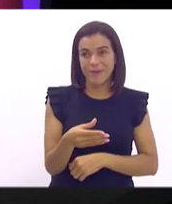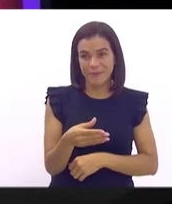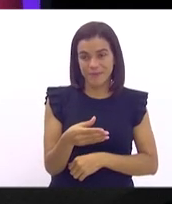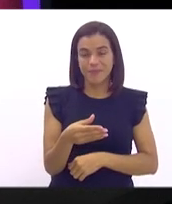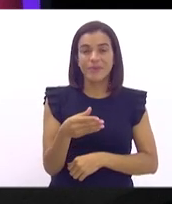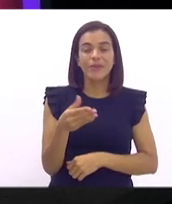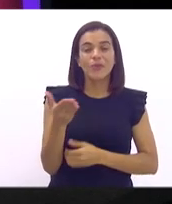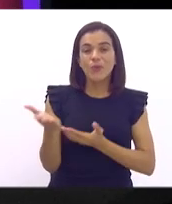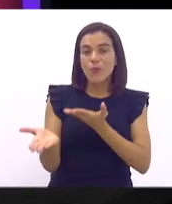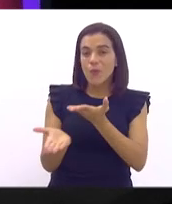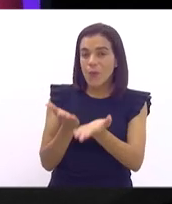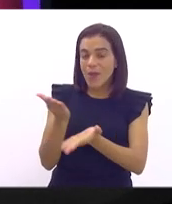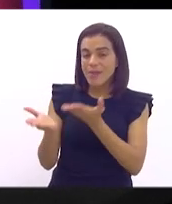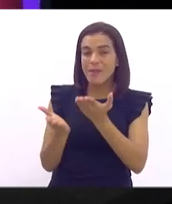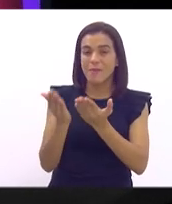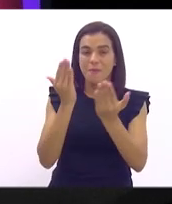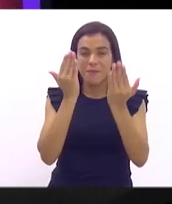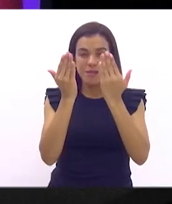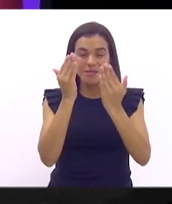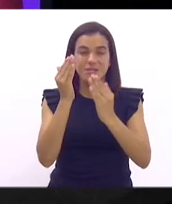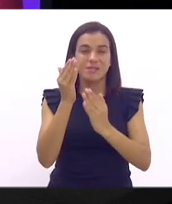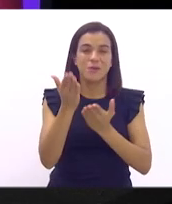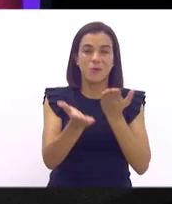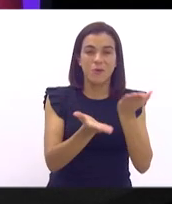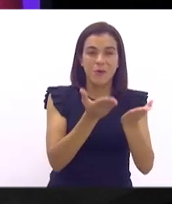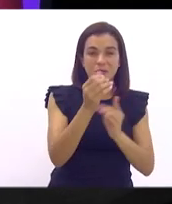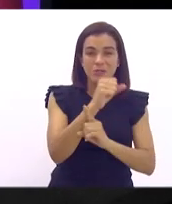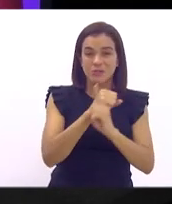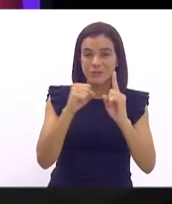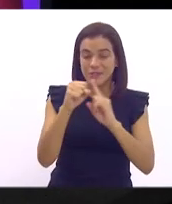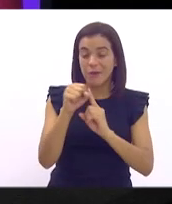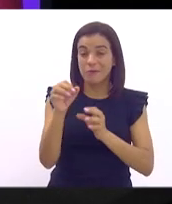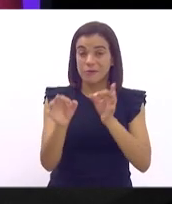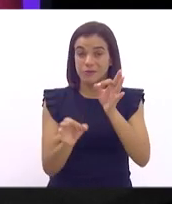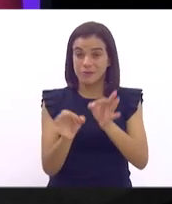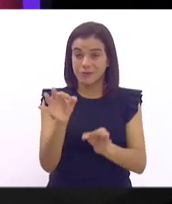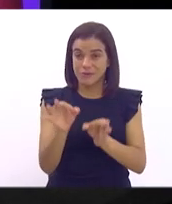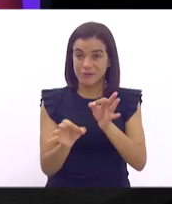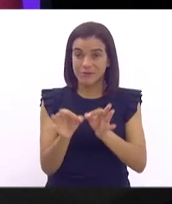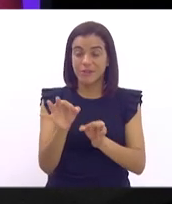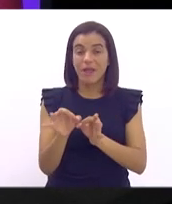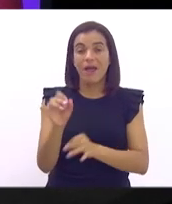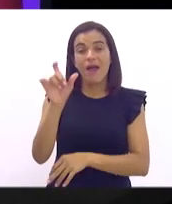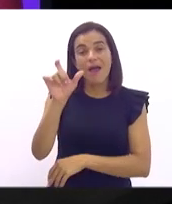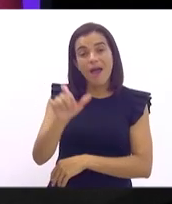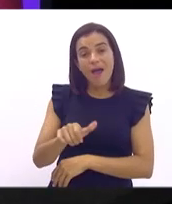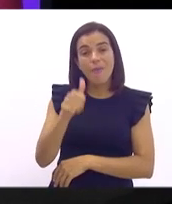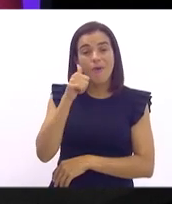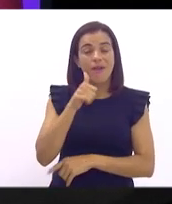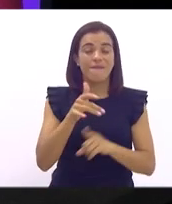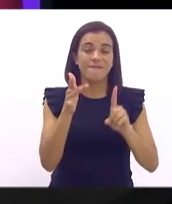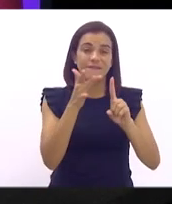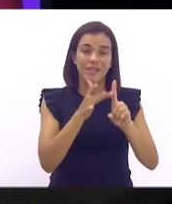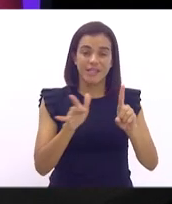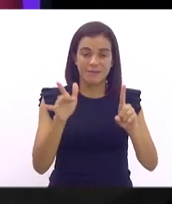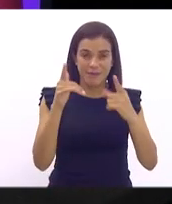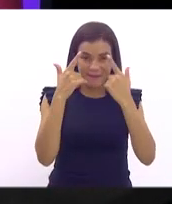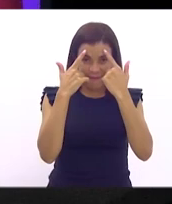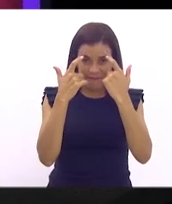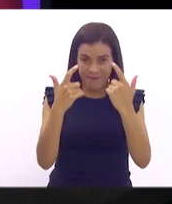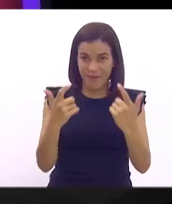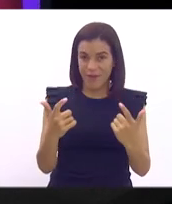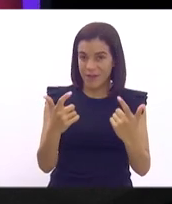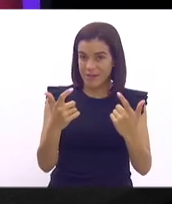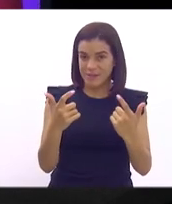de atendimento psicossocial e orientação jurídica a mulheres vítimas de violência.